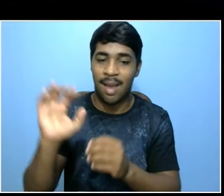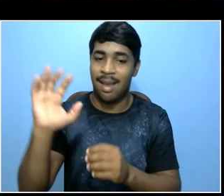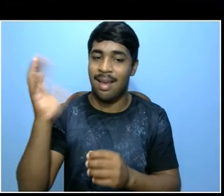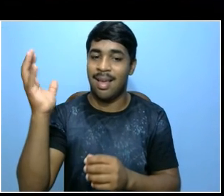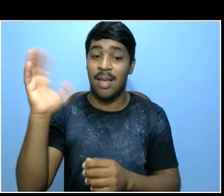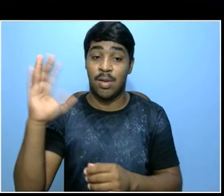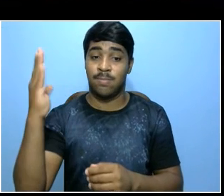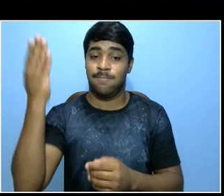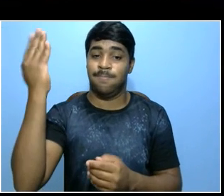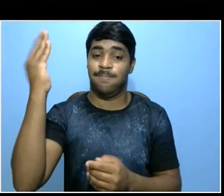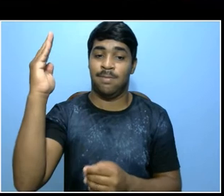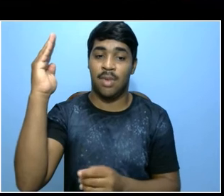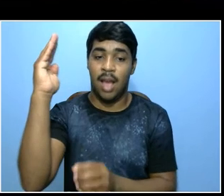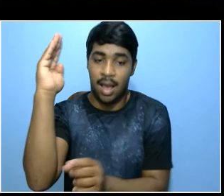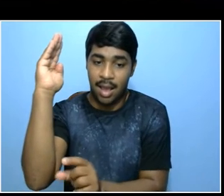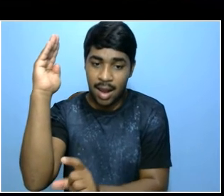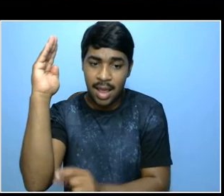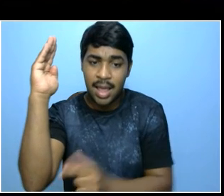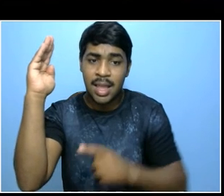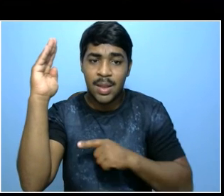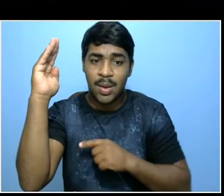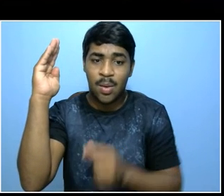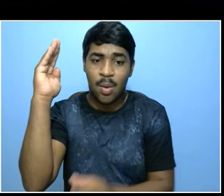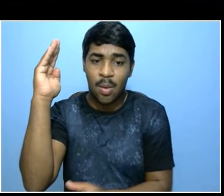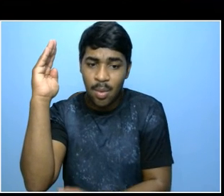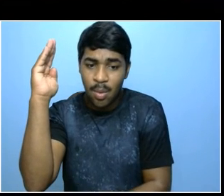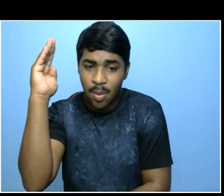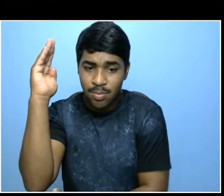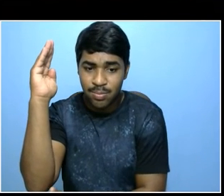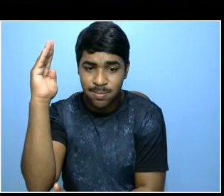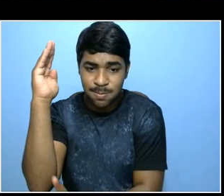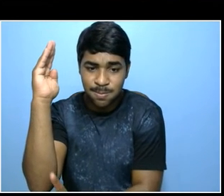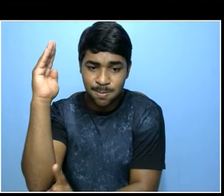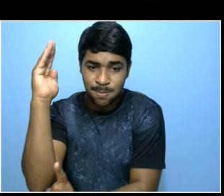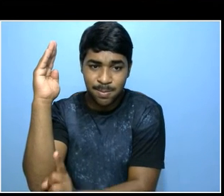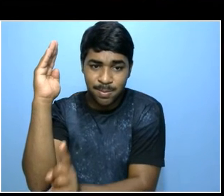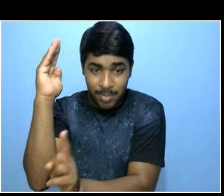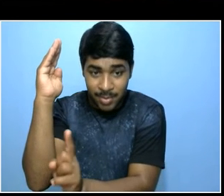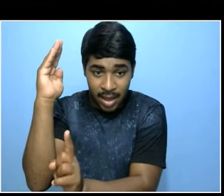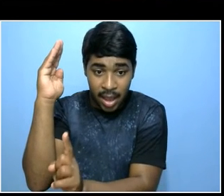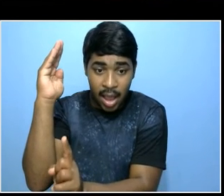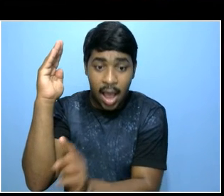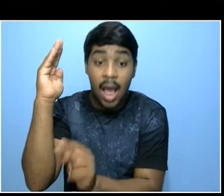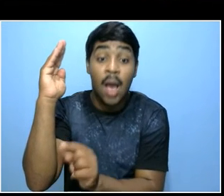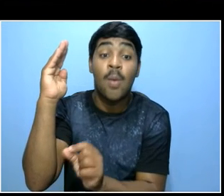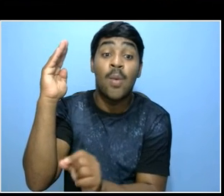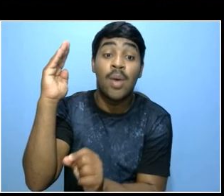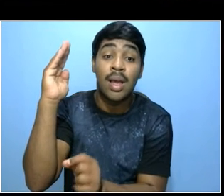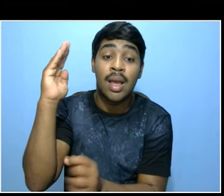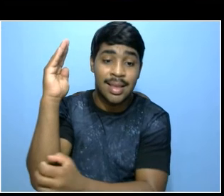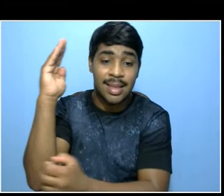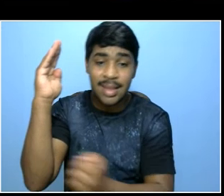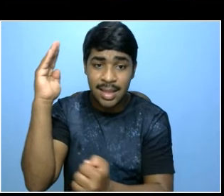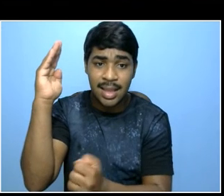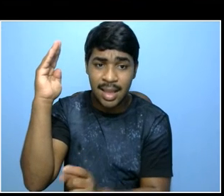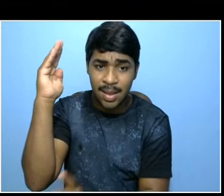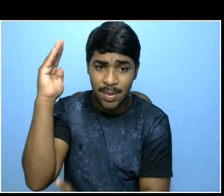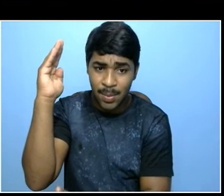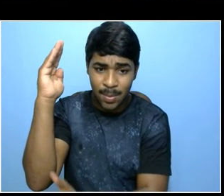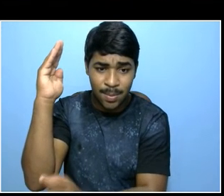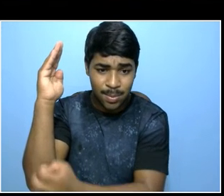parte que é chamada de rizoma, que é um caule subterrâneo, né, que está abaixo da terra. Então, essa parte da bananeira, né, que vai ser